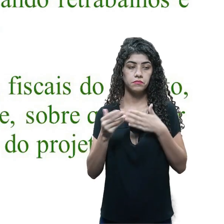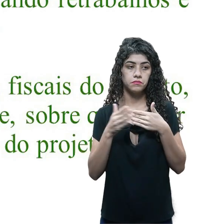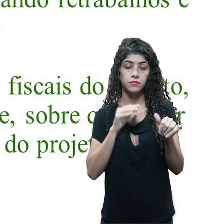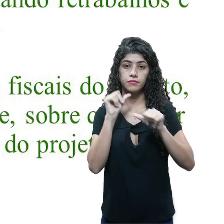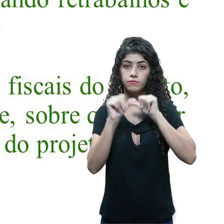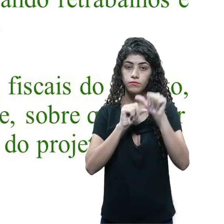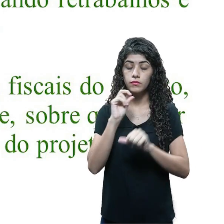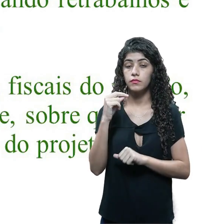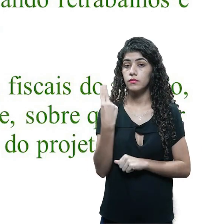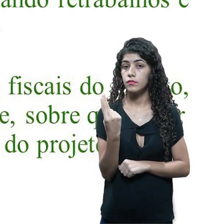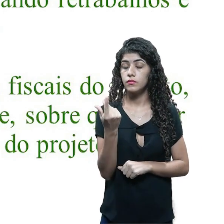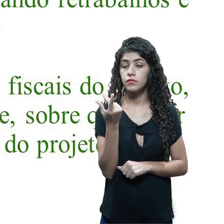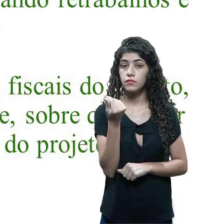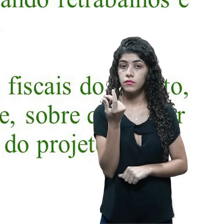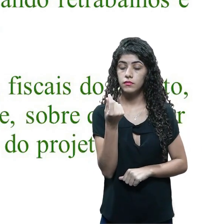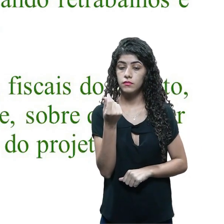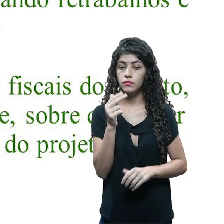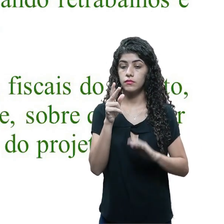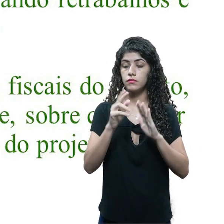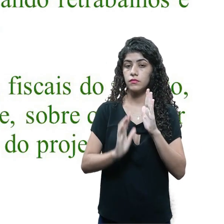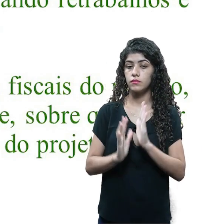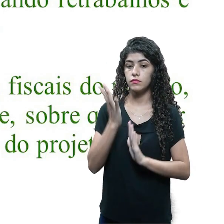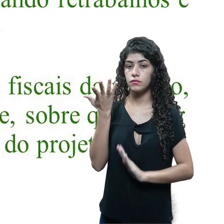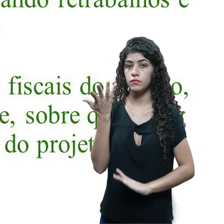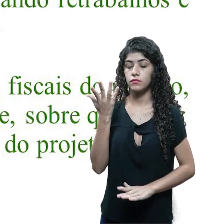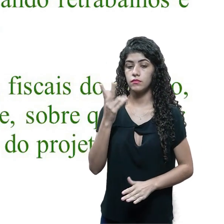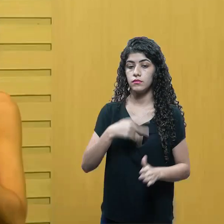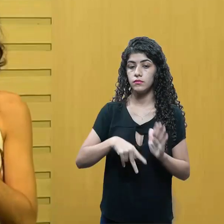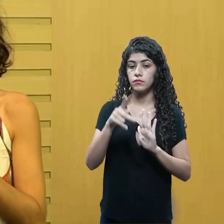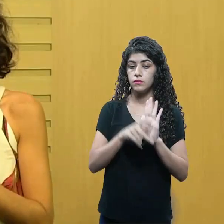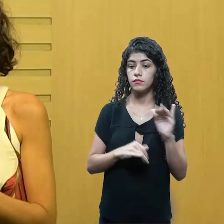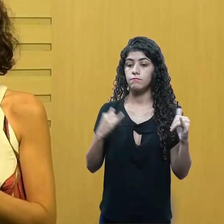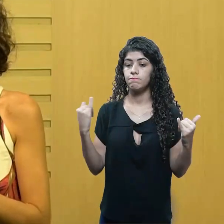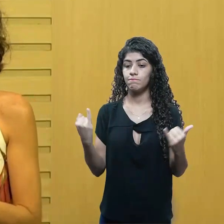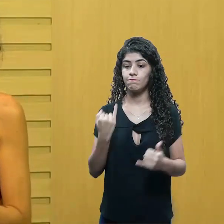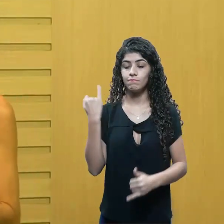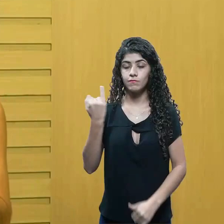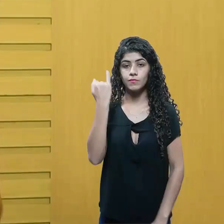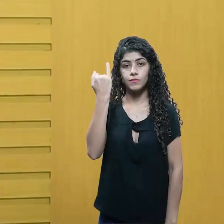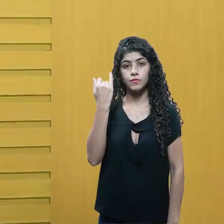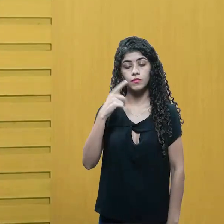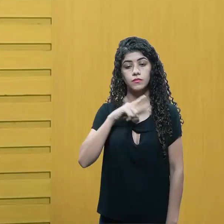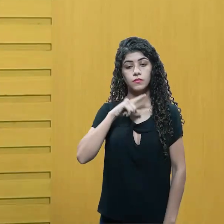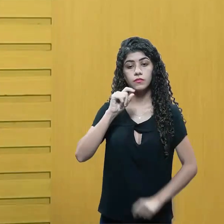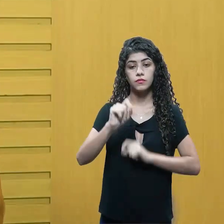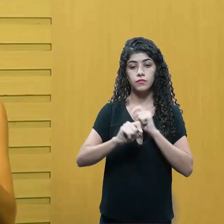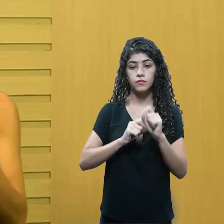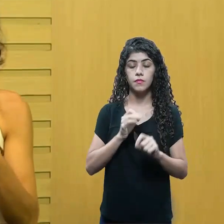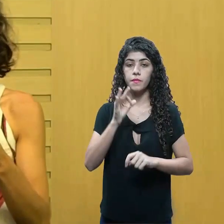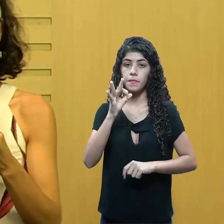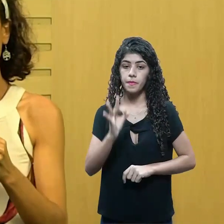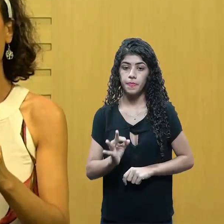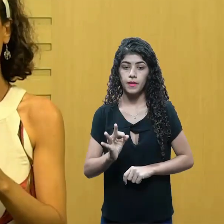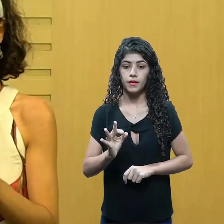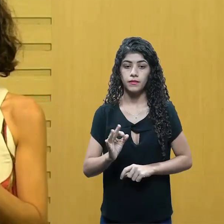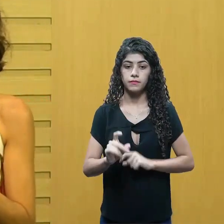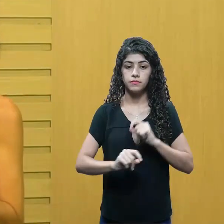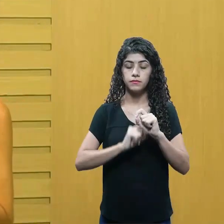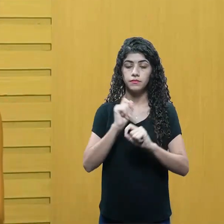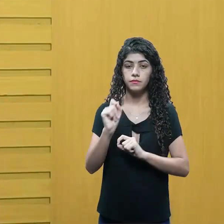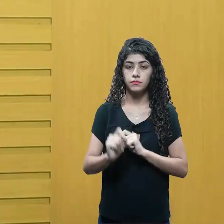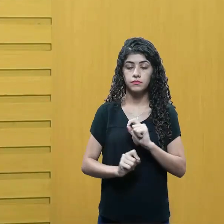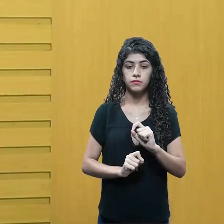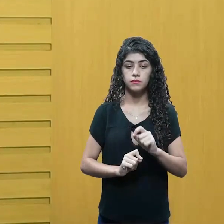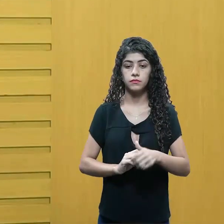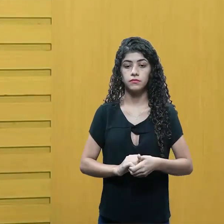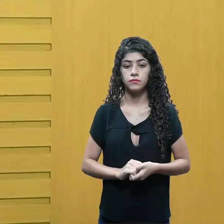quaisquer alterações técnicas ou financeiras na execução do projeto. Isso é muito importante. Tenha uma